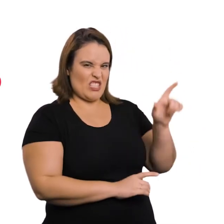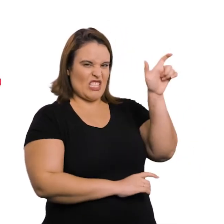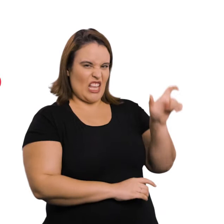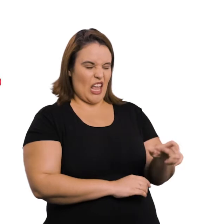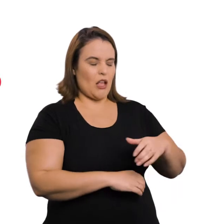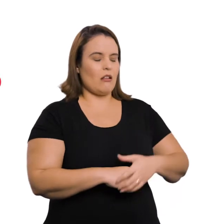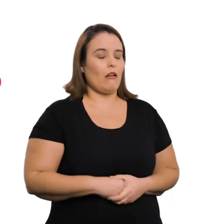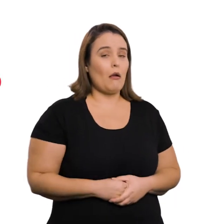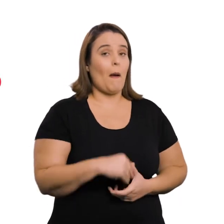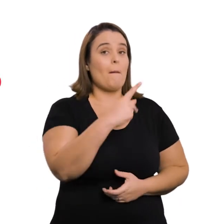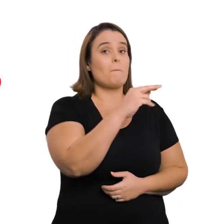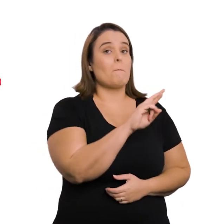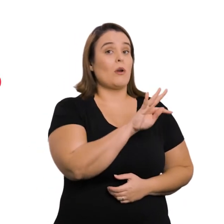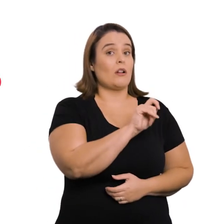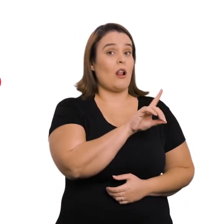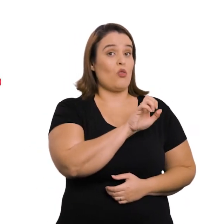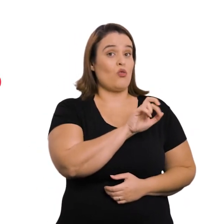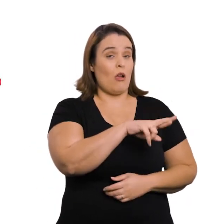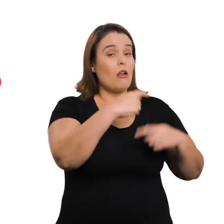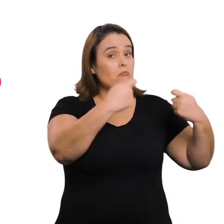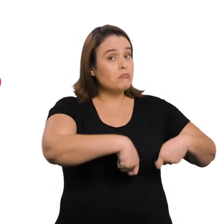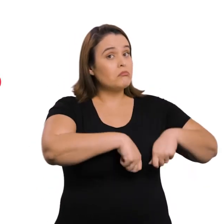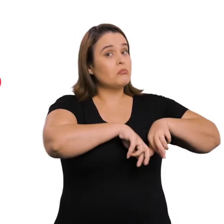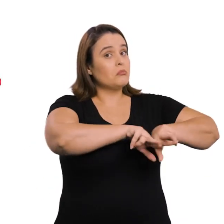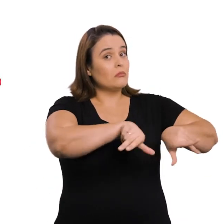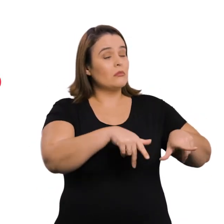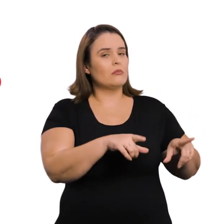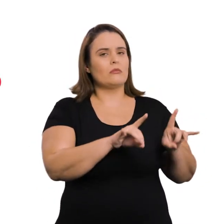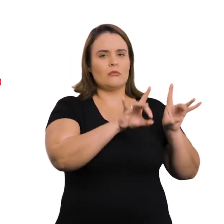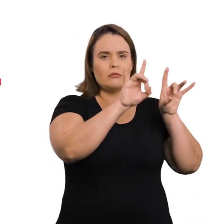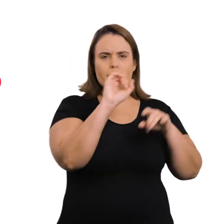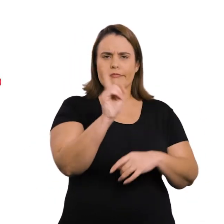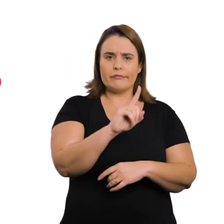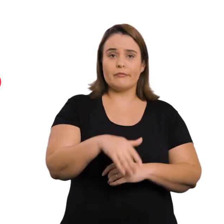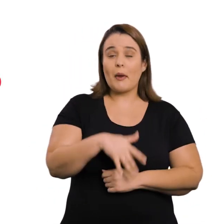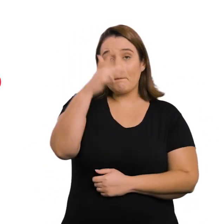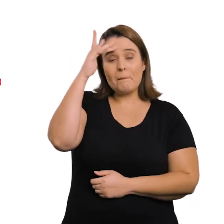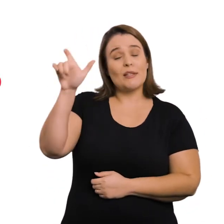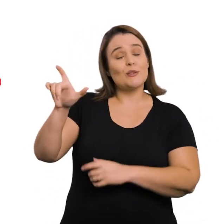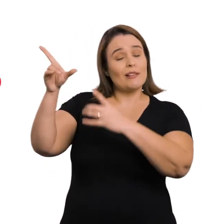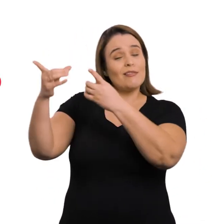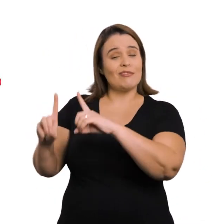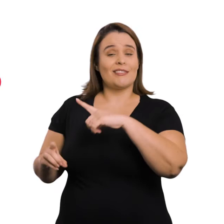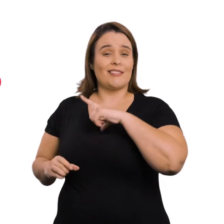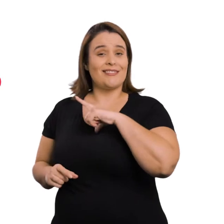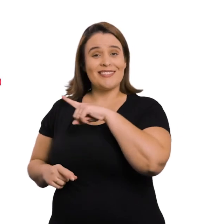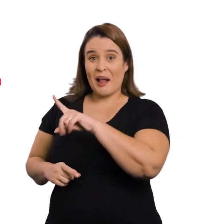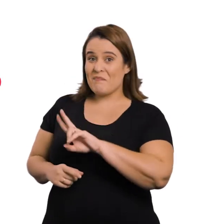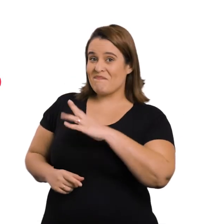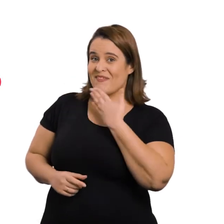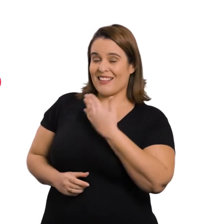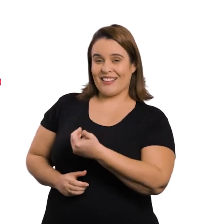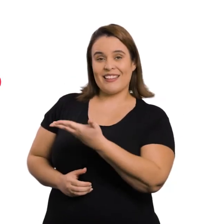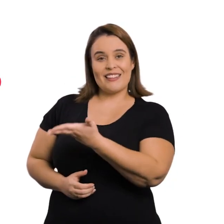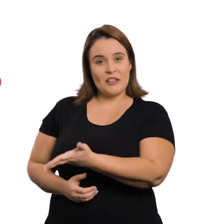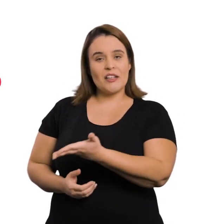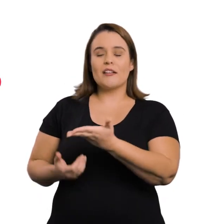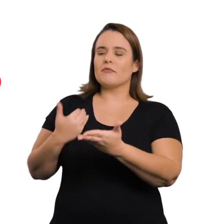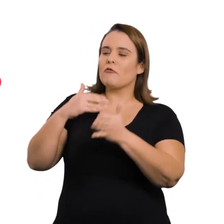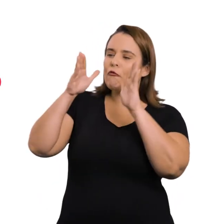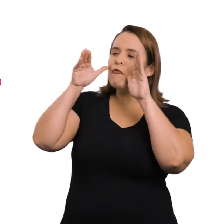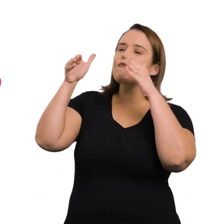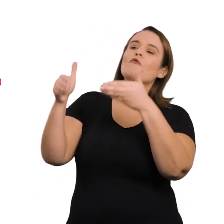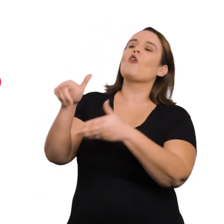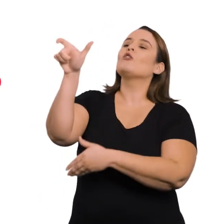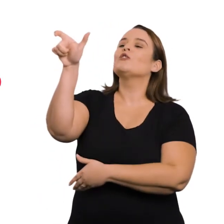ou portador de necessidades especiais, utilize pessoa com deficiência. Assim, será enfatizado